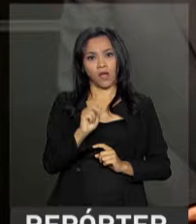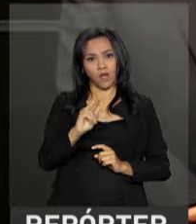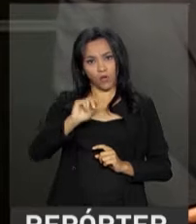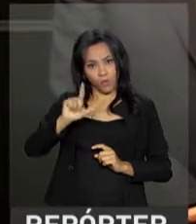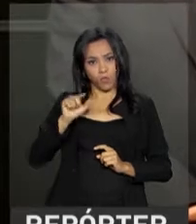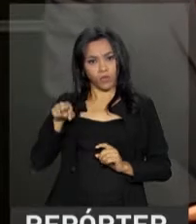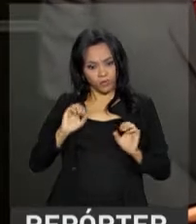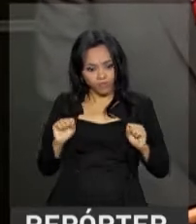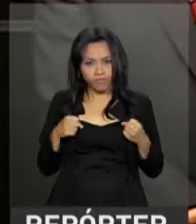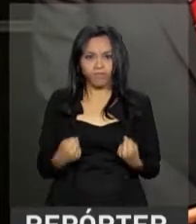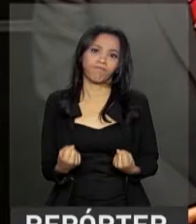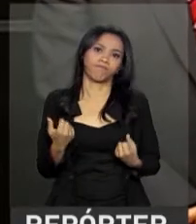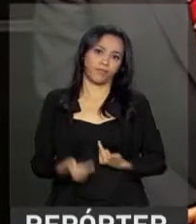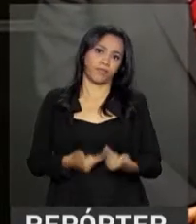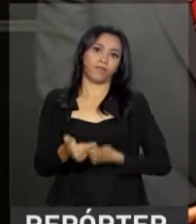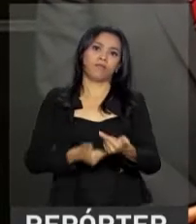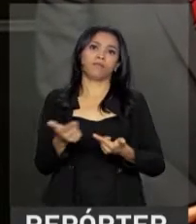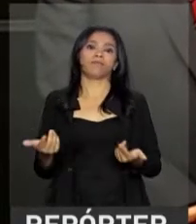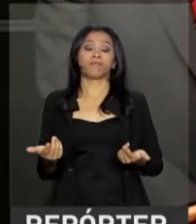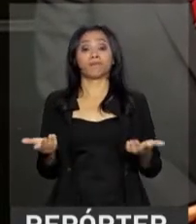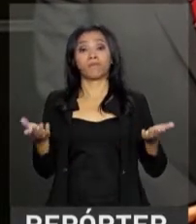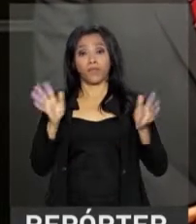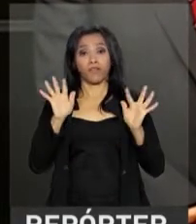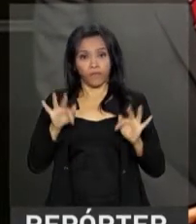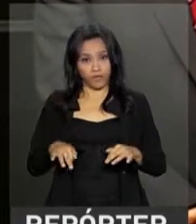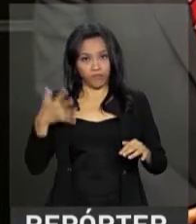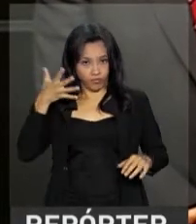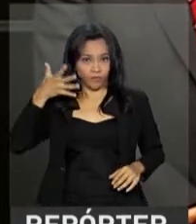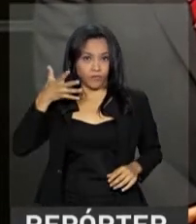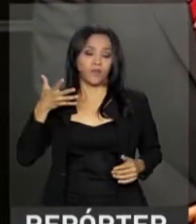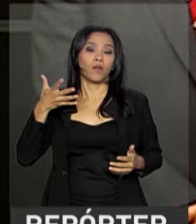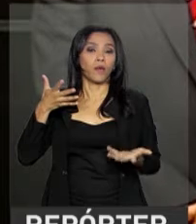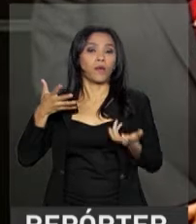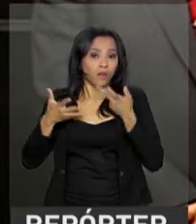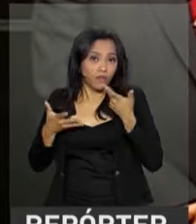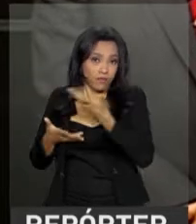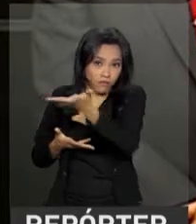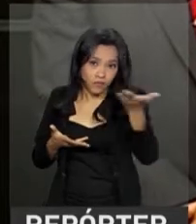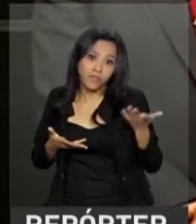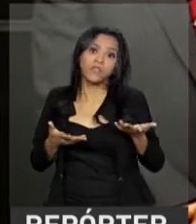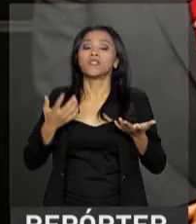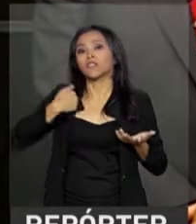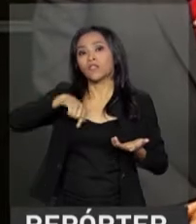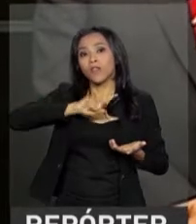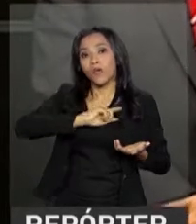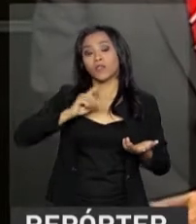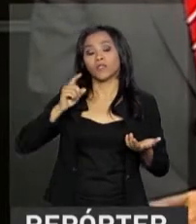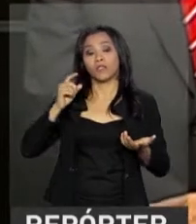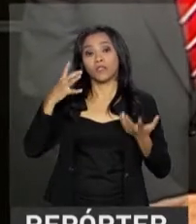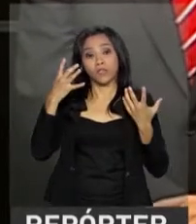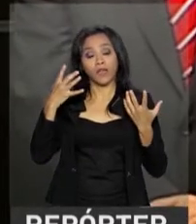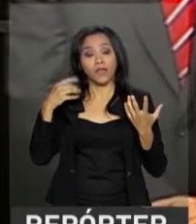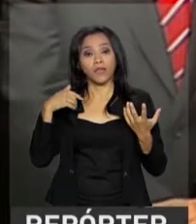muita intensidade. Para finalizar, eu quero dizer que nós estamos atendendo a uma das principais